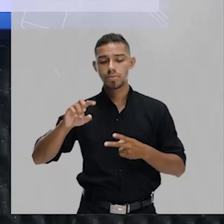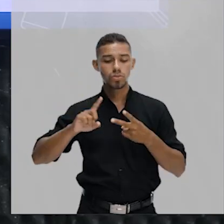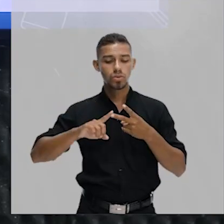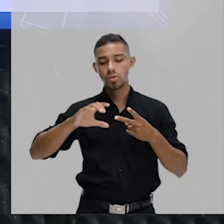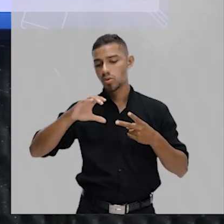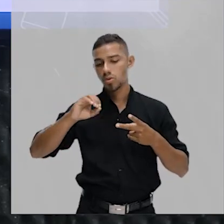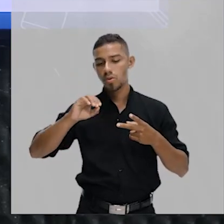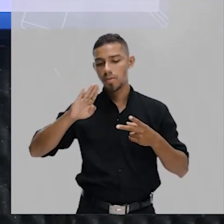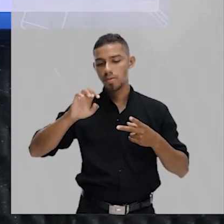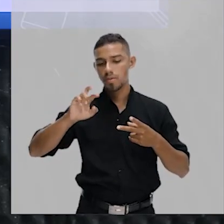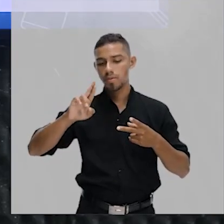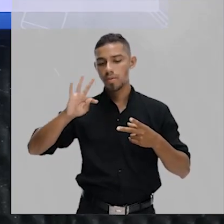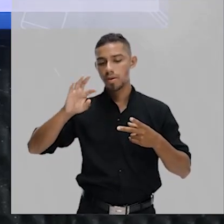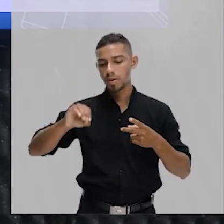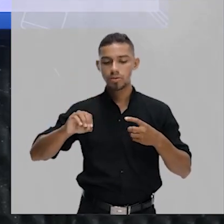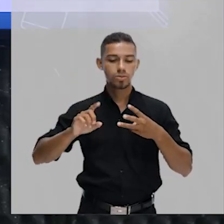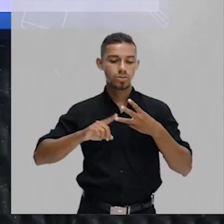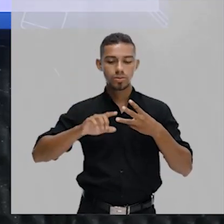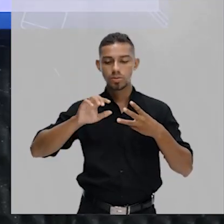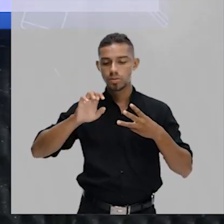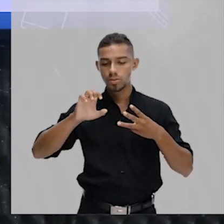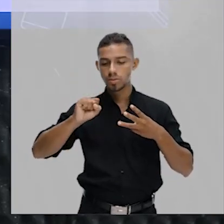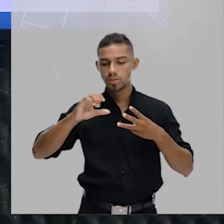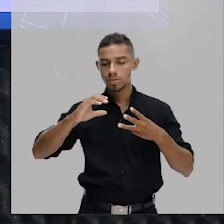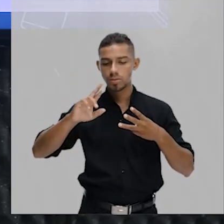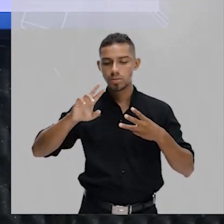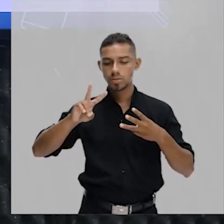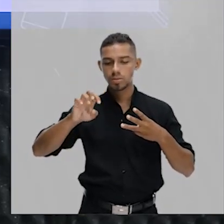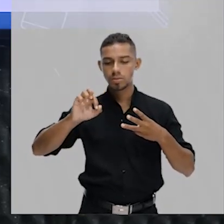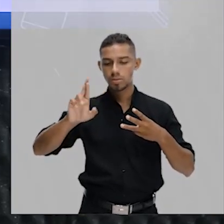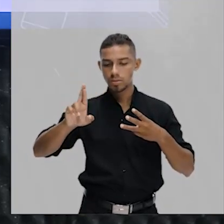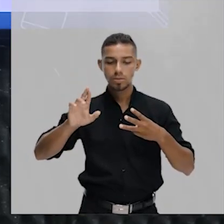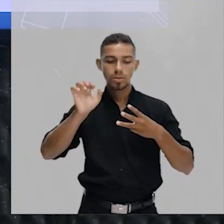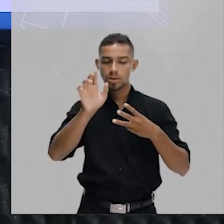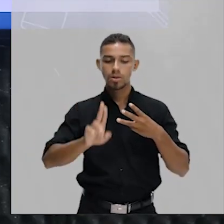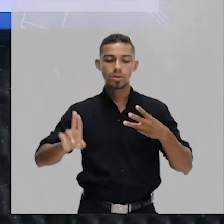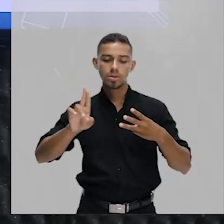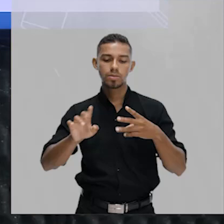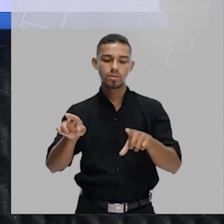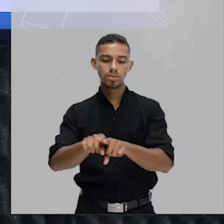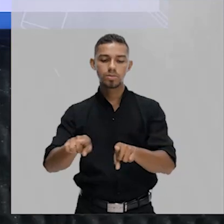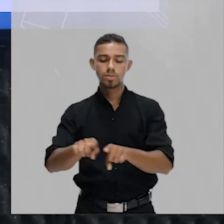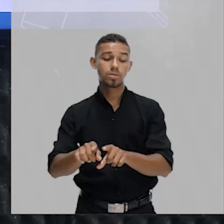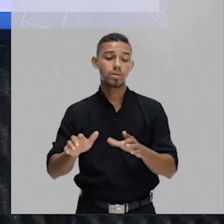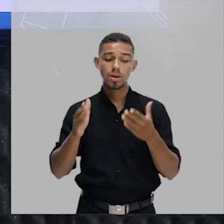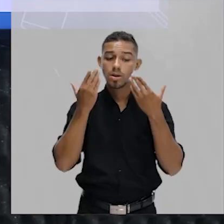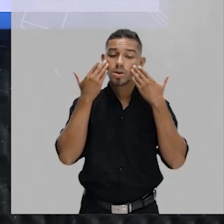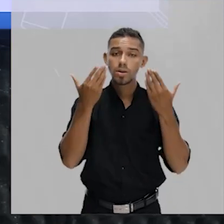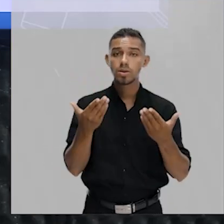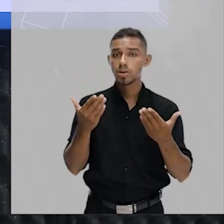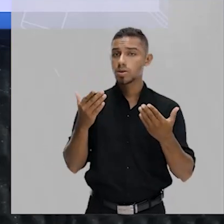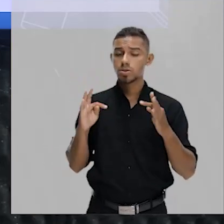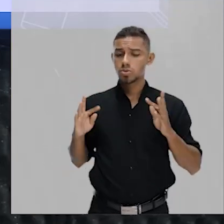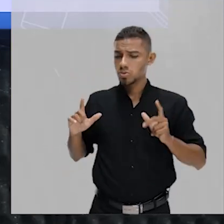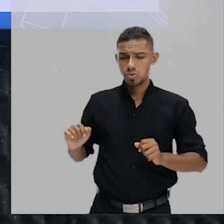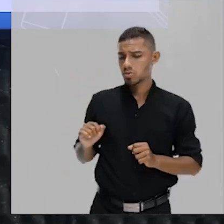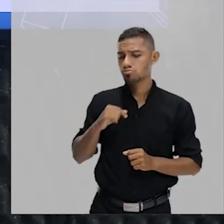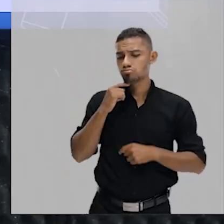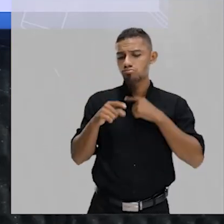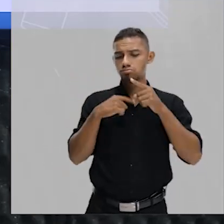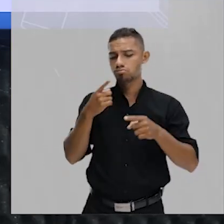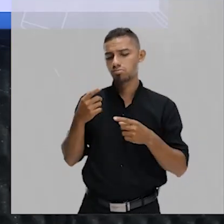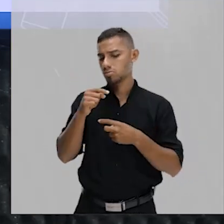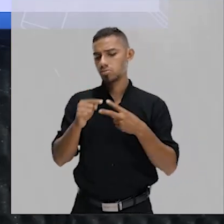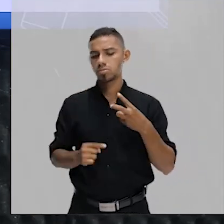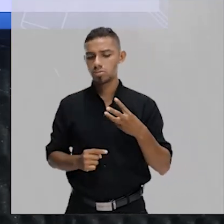muito cuidado, porque algumas pessoas costumam utilizar as duas formas. No entanto, nem todos admitem as